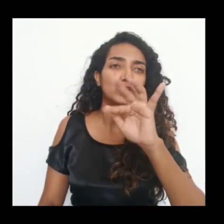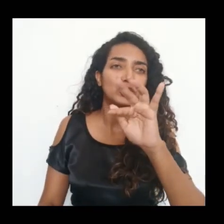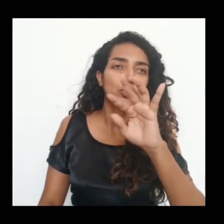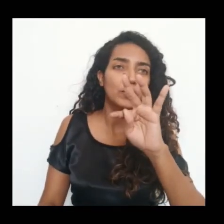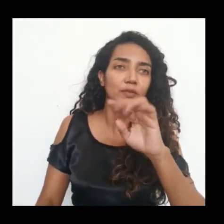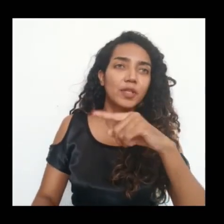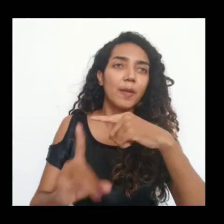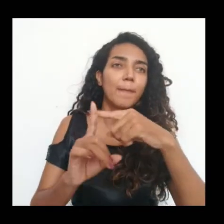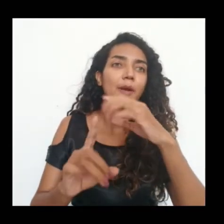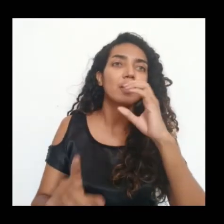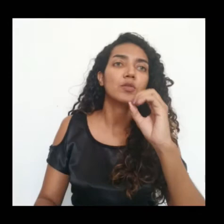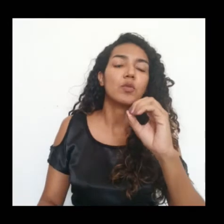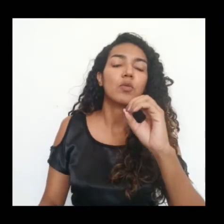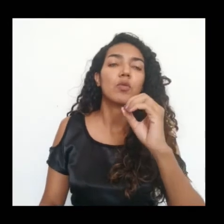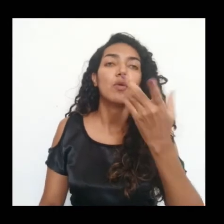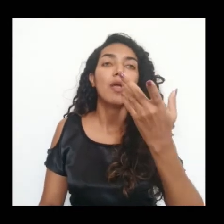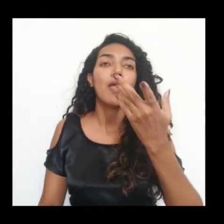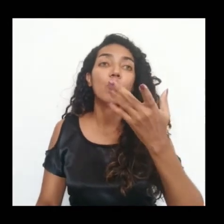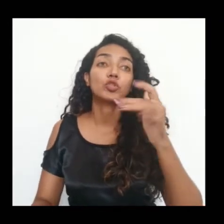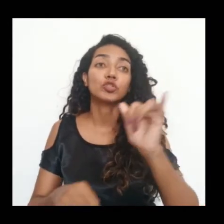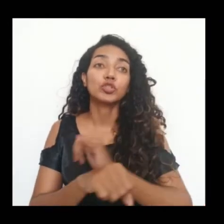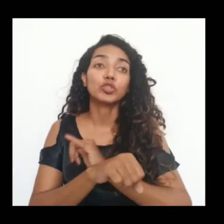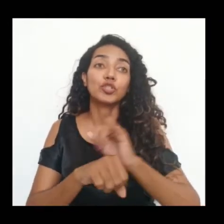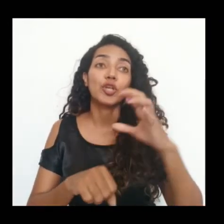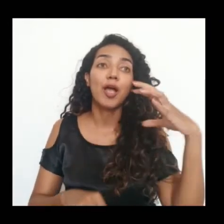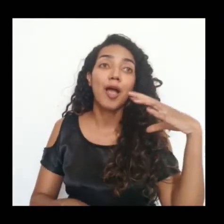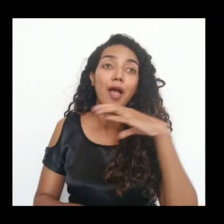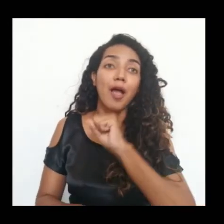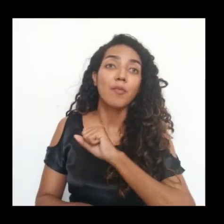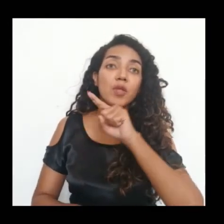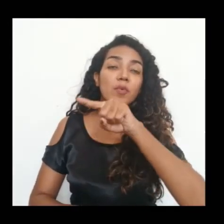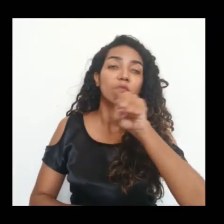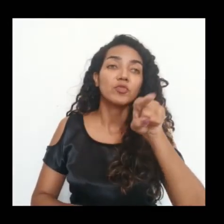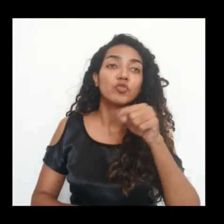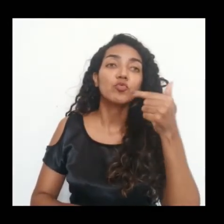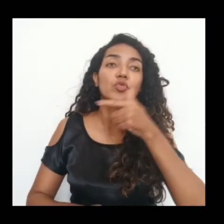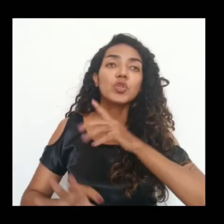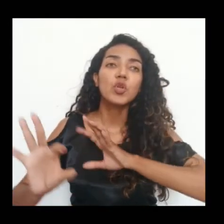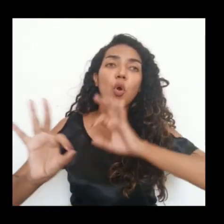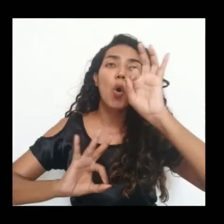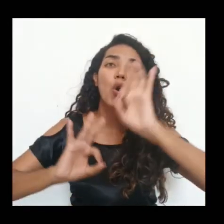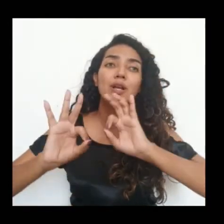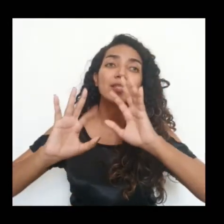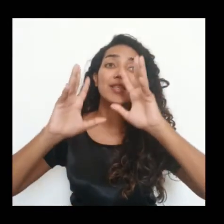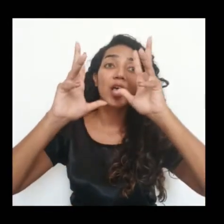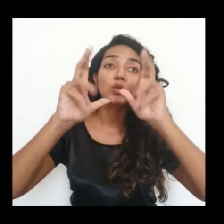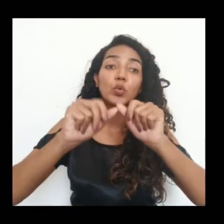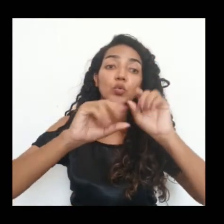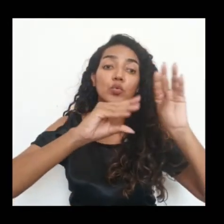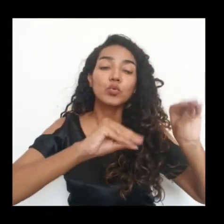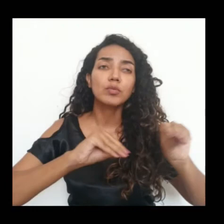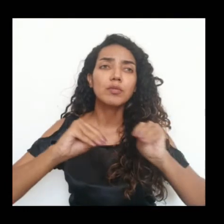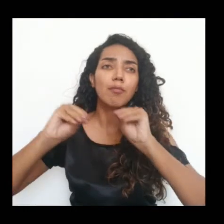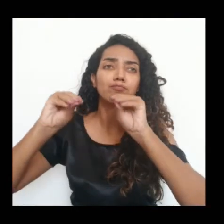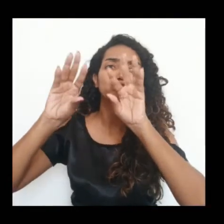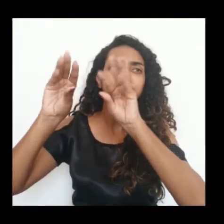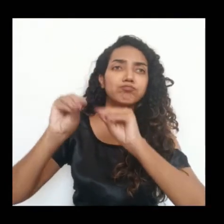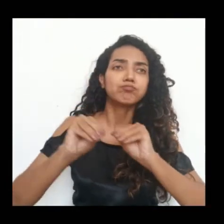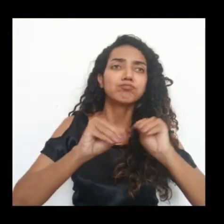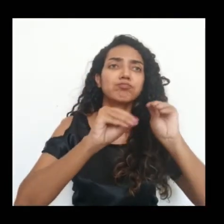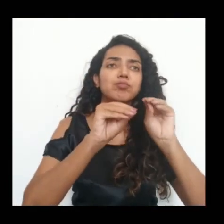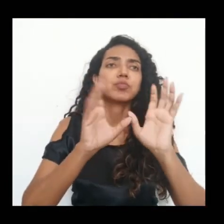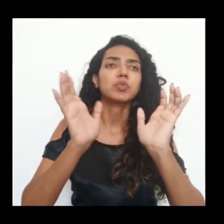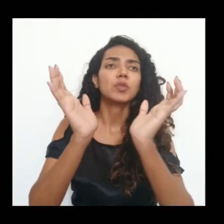uma forma rápida e prática para você organizar todos os importes de uma determinada classe. Então ele vai percorrer o seu